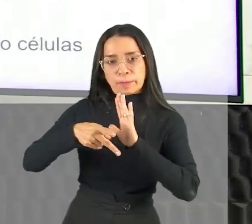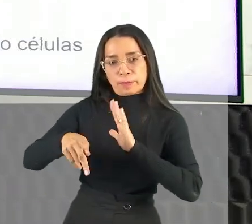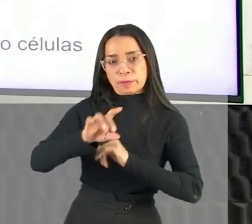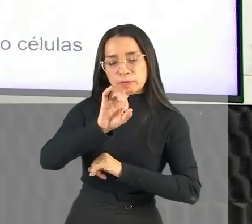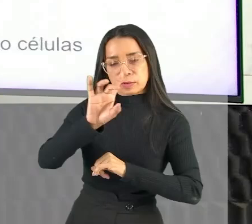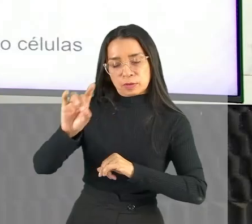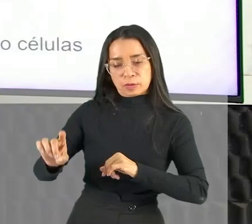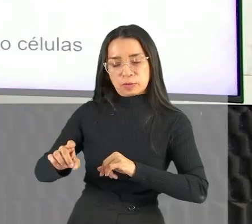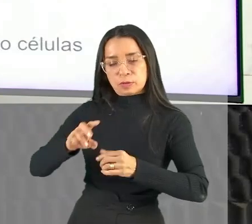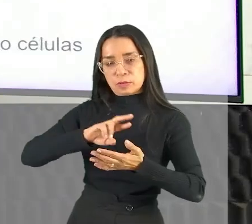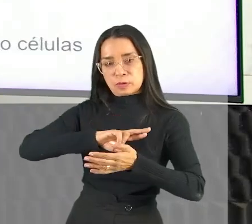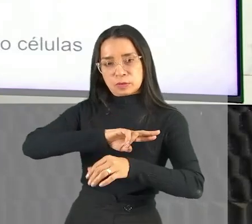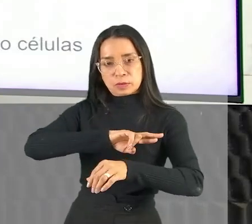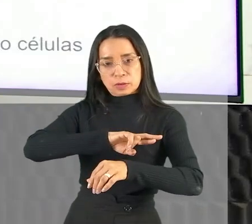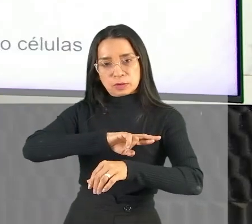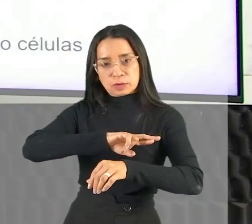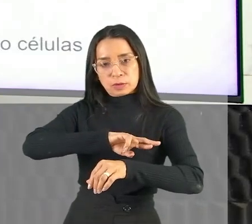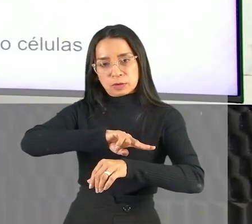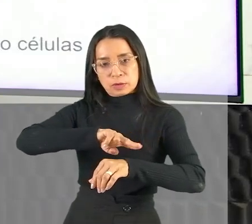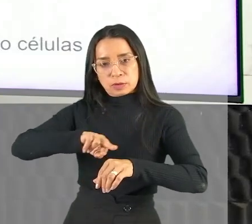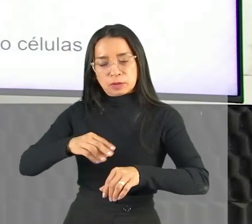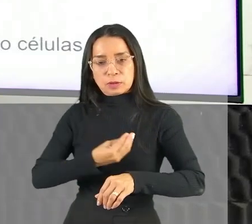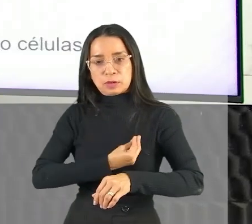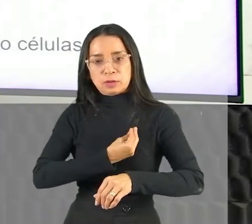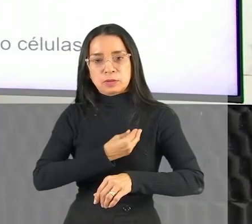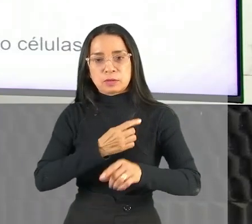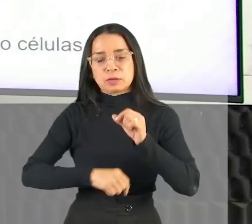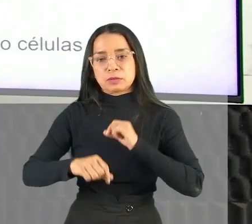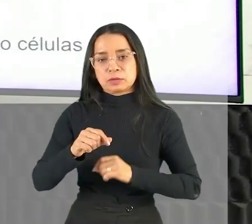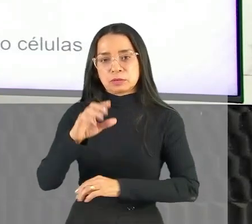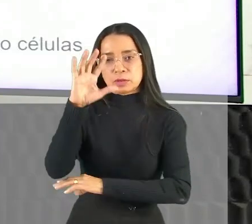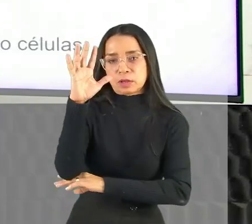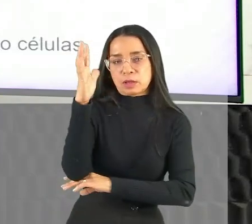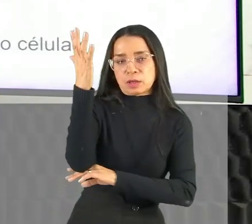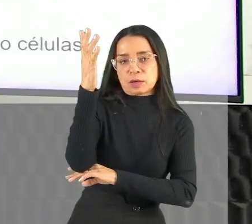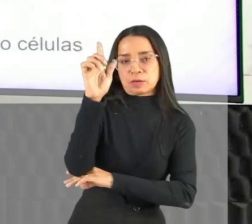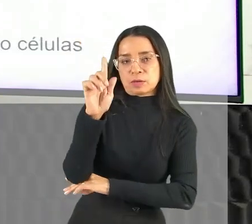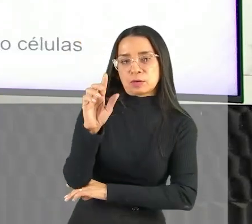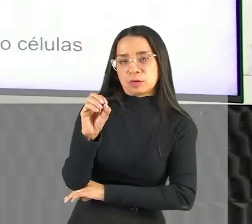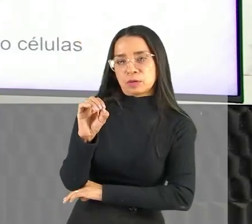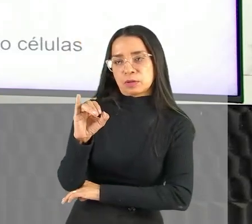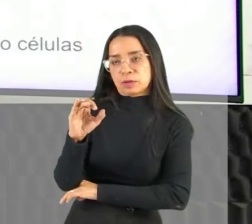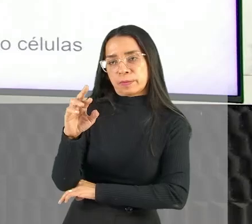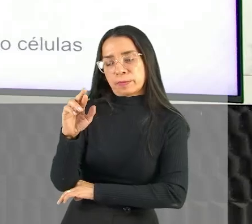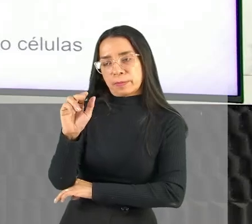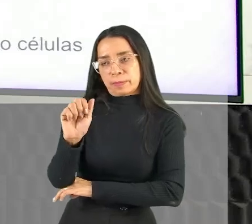A goiabeira, Psídio guajava, por exemplo,